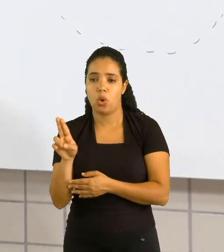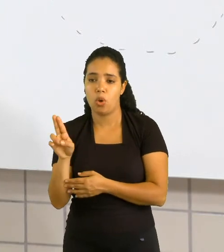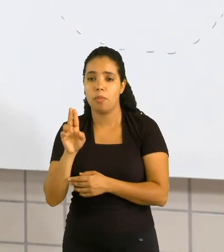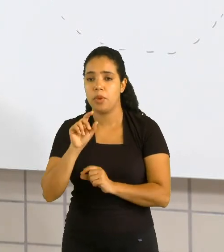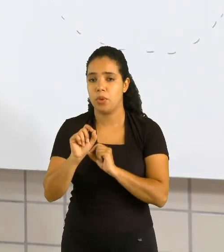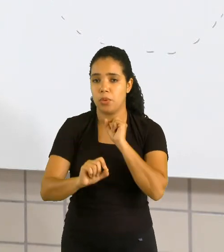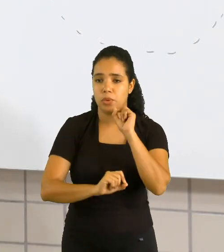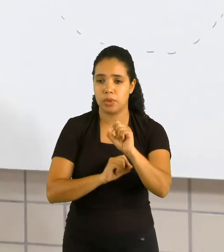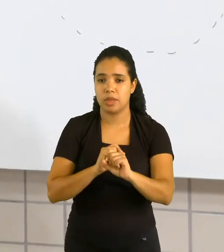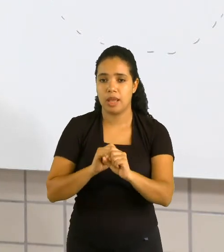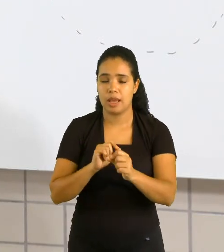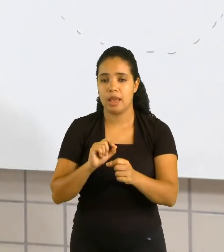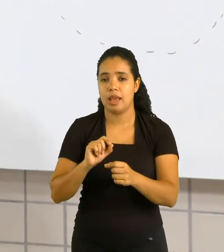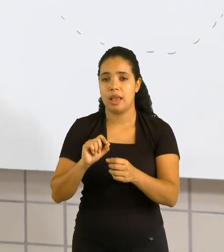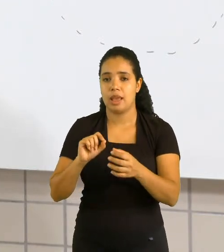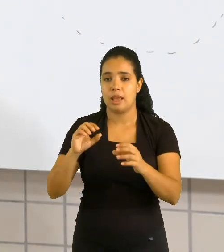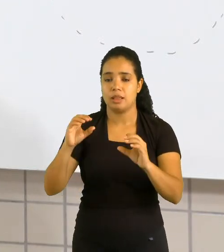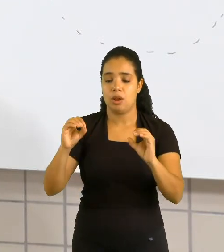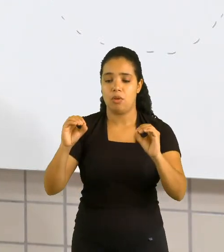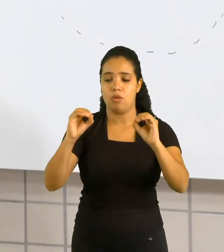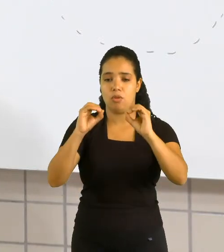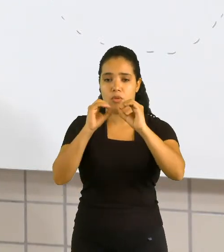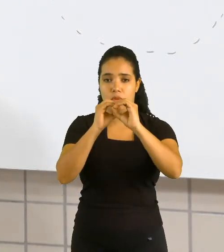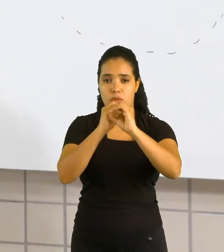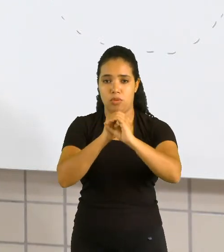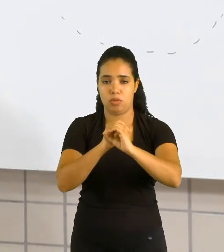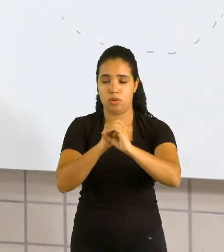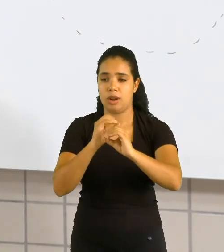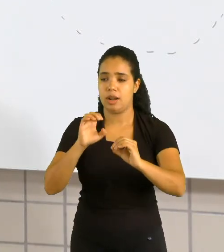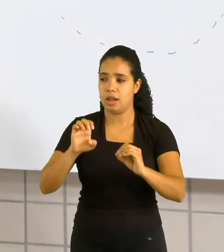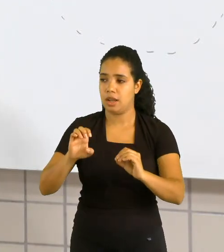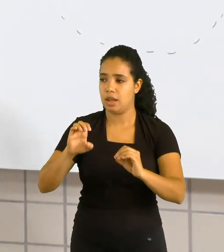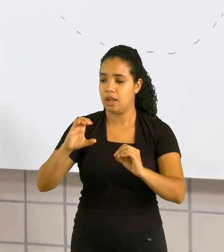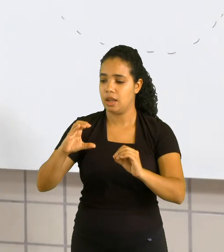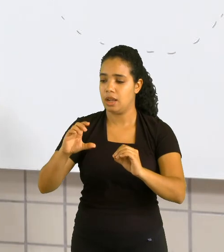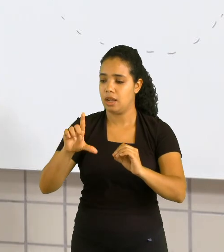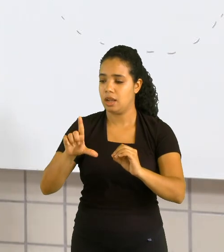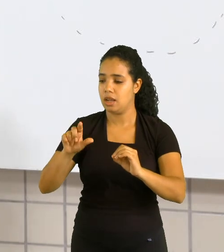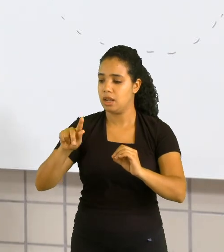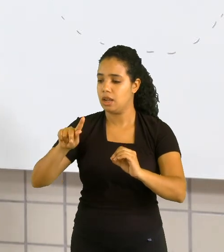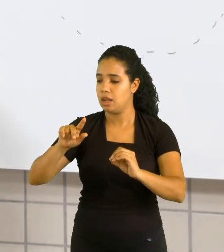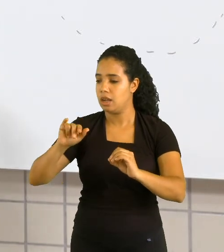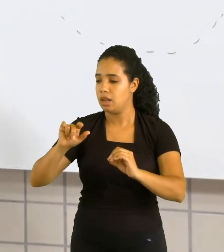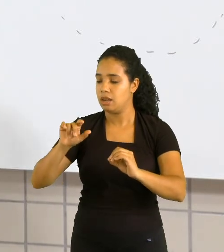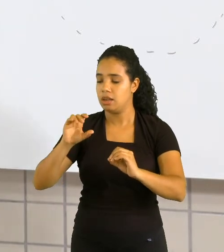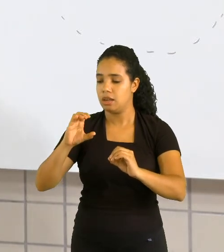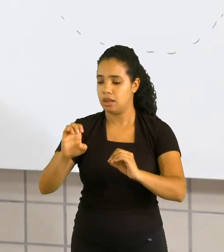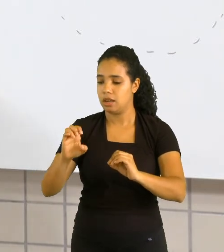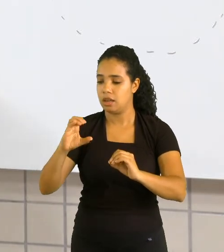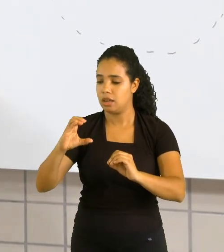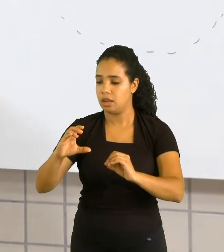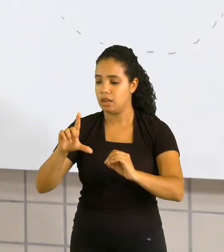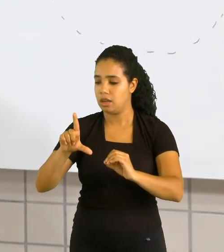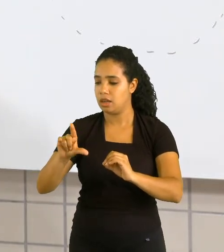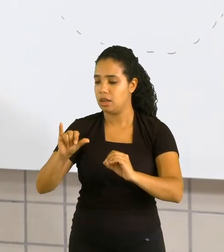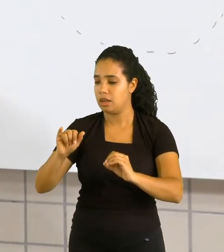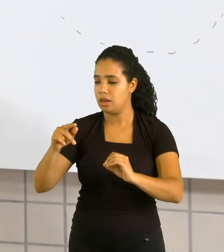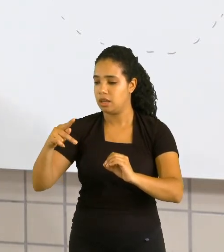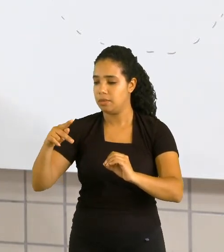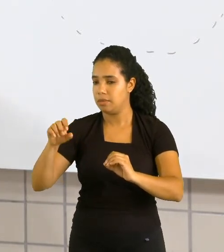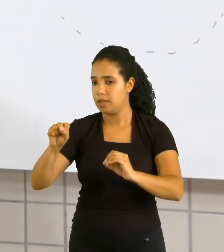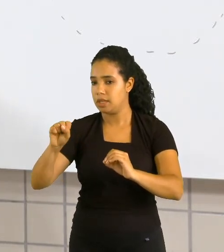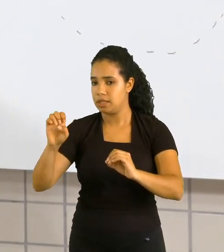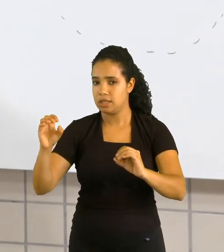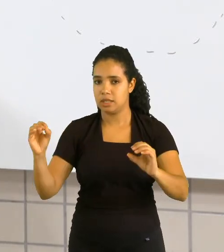são os eclipses. Os eclipses, eles estão relacionados ao movimento da Lua ao redor da Terra. Nós temos o